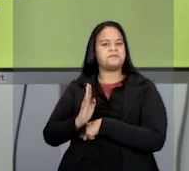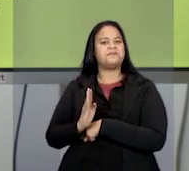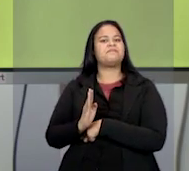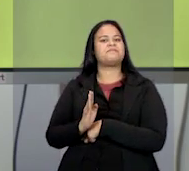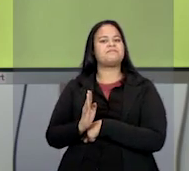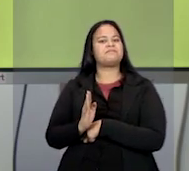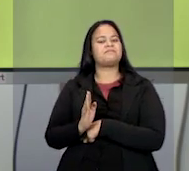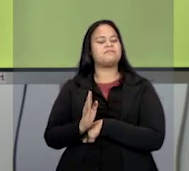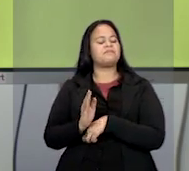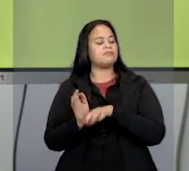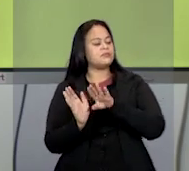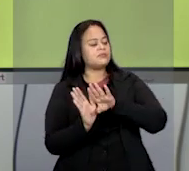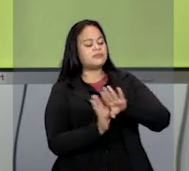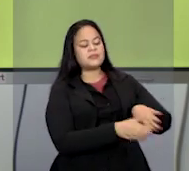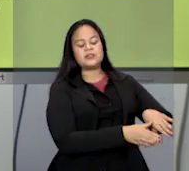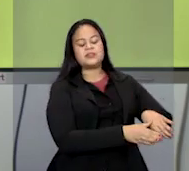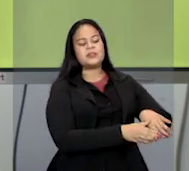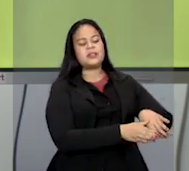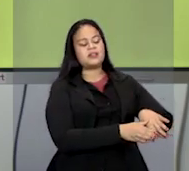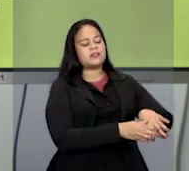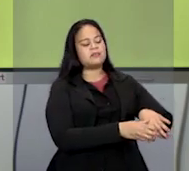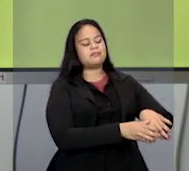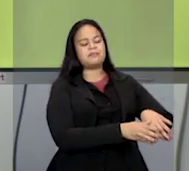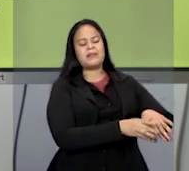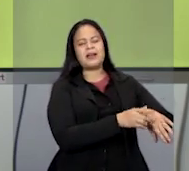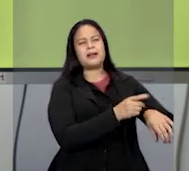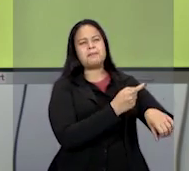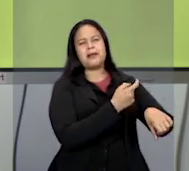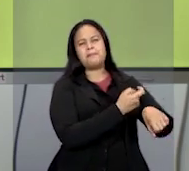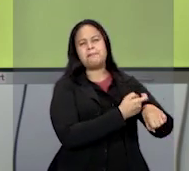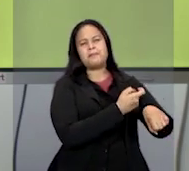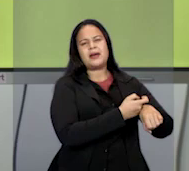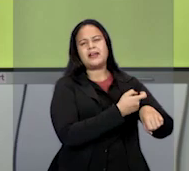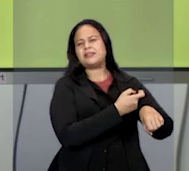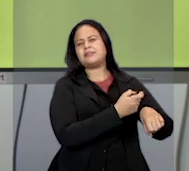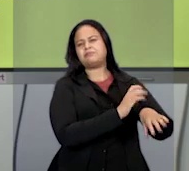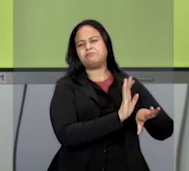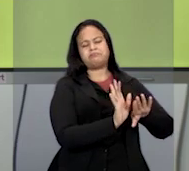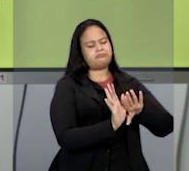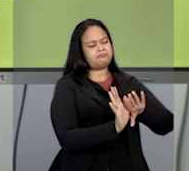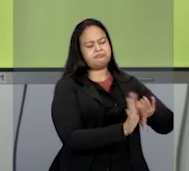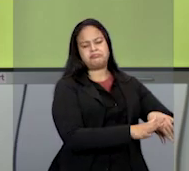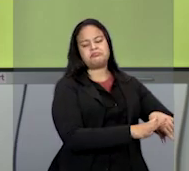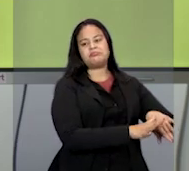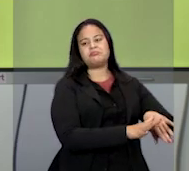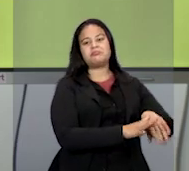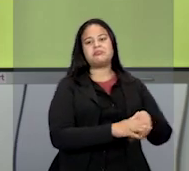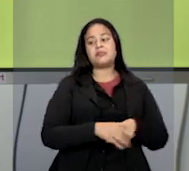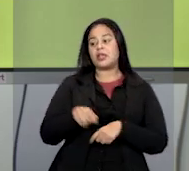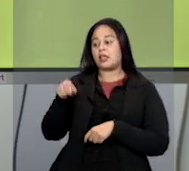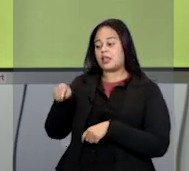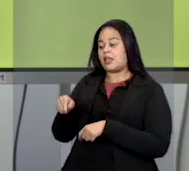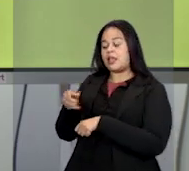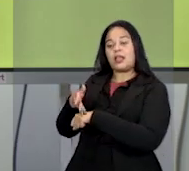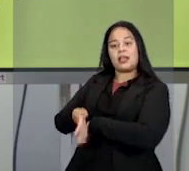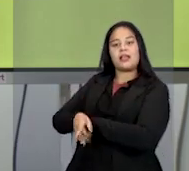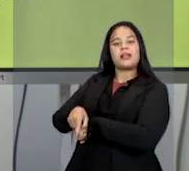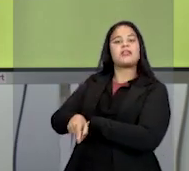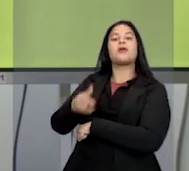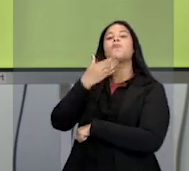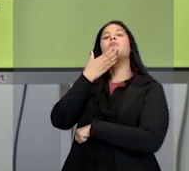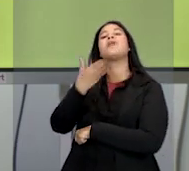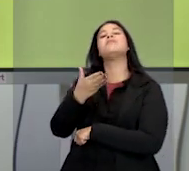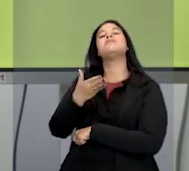daquela atividade mais rudimentar, né? Uma técnica rudimentar, ela sai um pouco de cena e entra essa